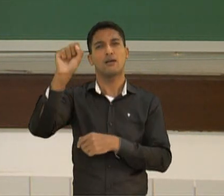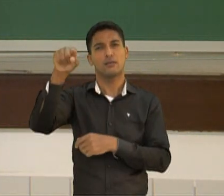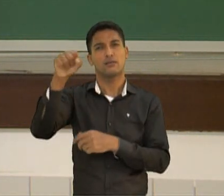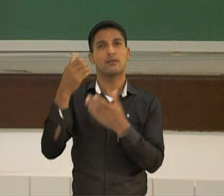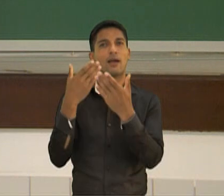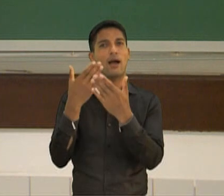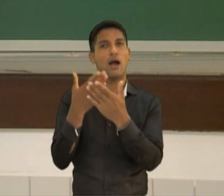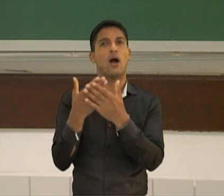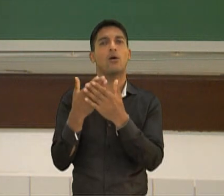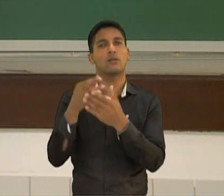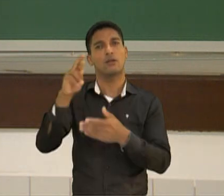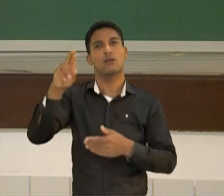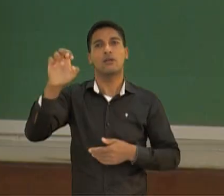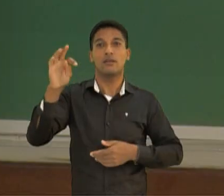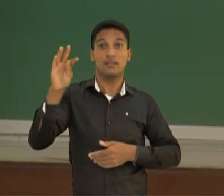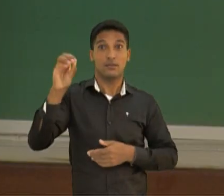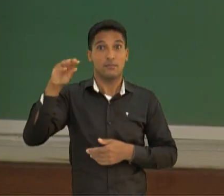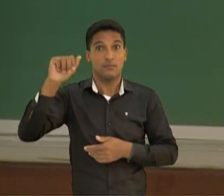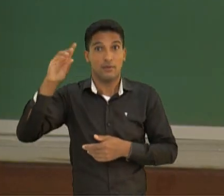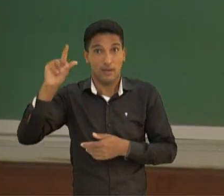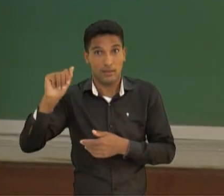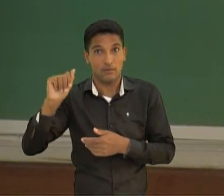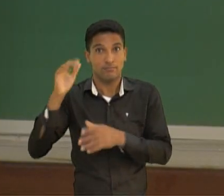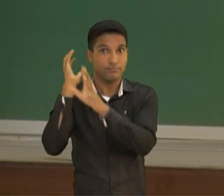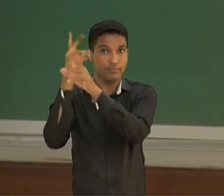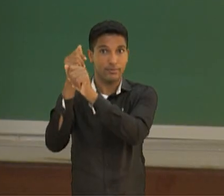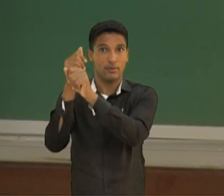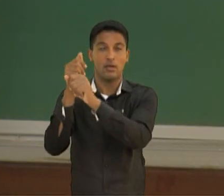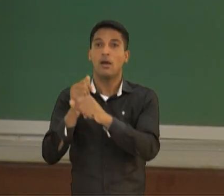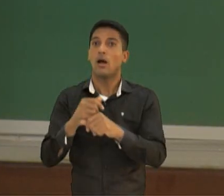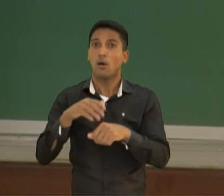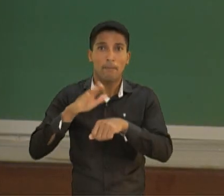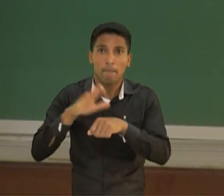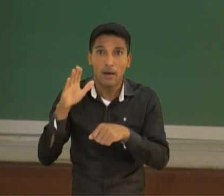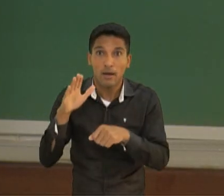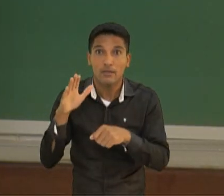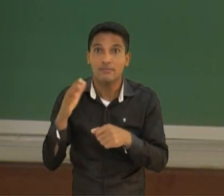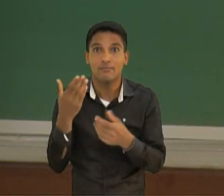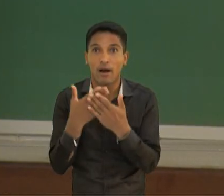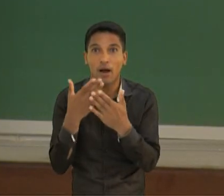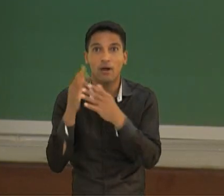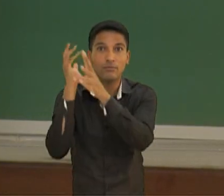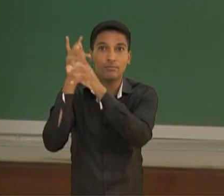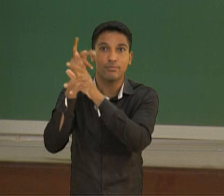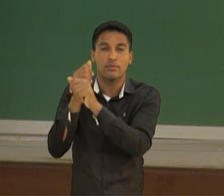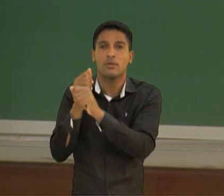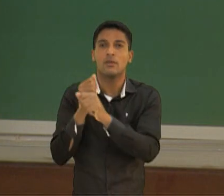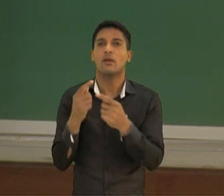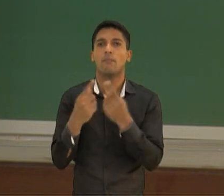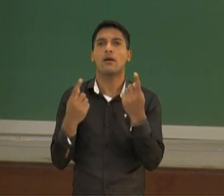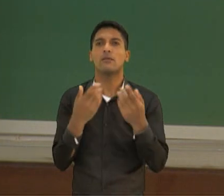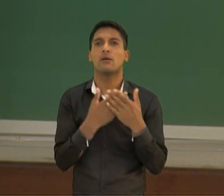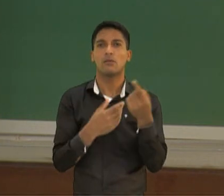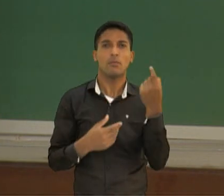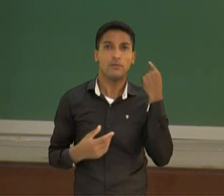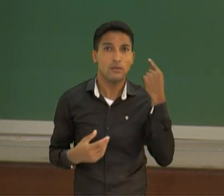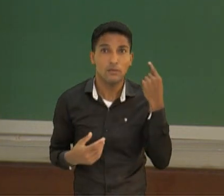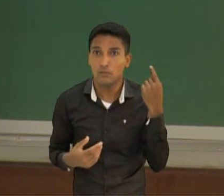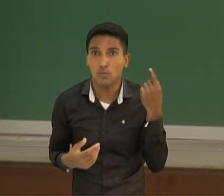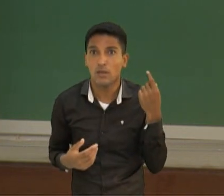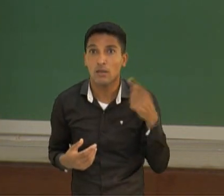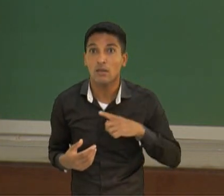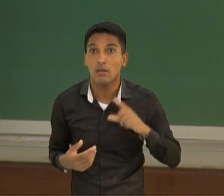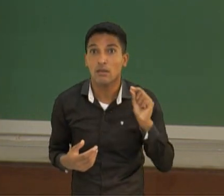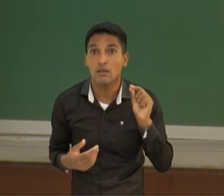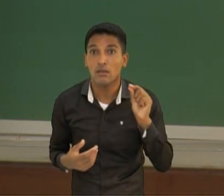de retomada já, gente. E agora a gente vai ter mais uma aula hoje de retomada. Mas olha só o que a gente teve na aula passada. A arte